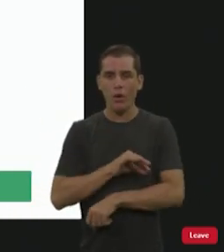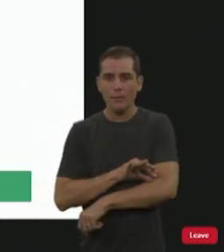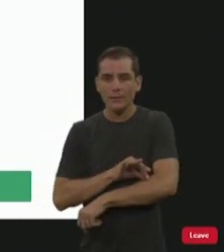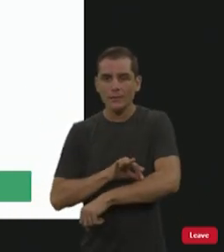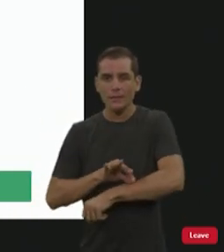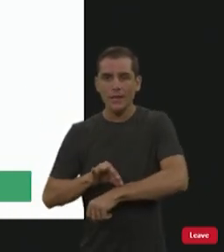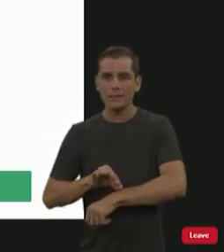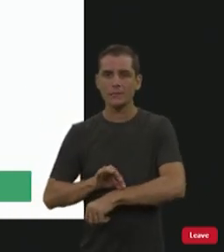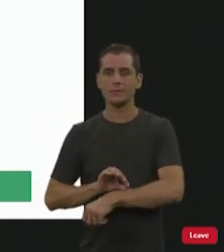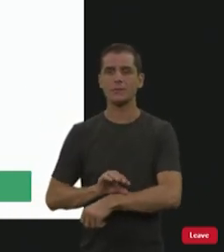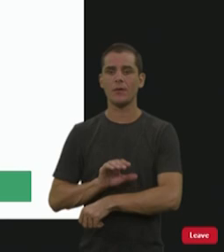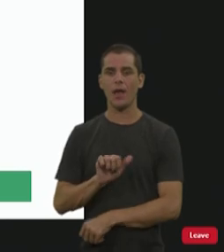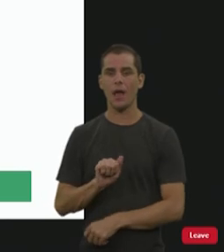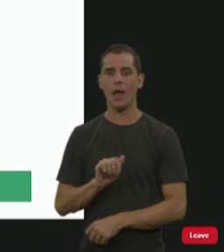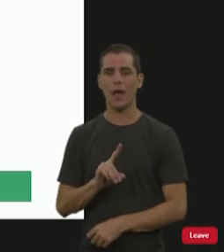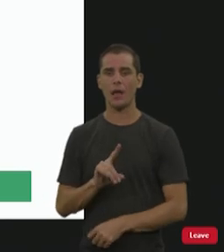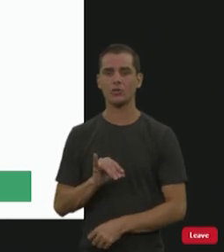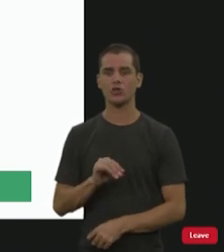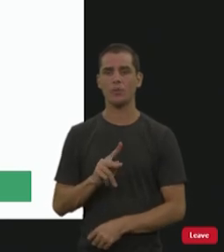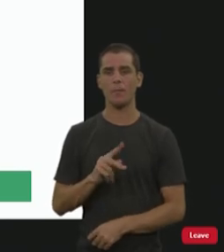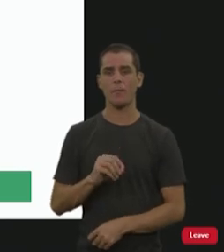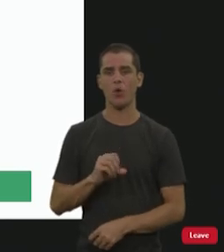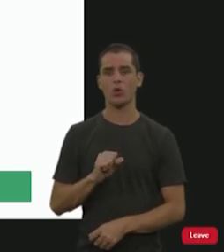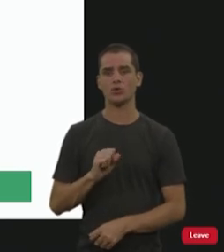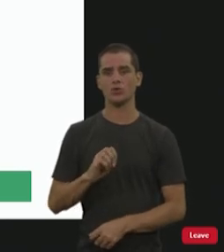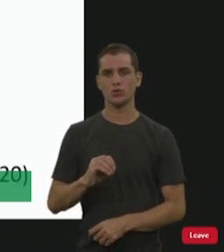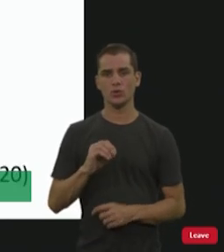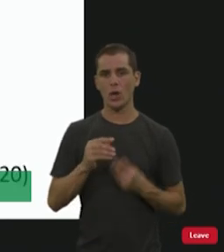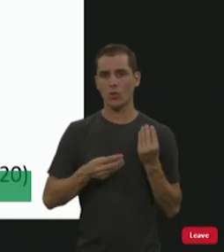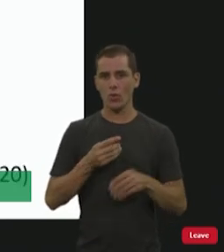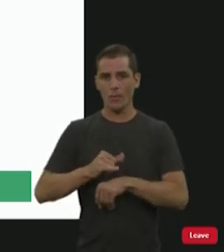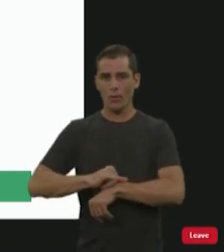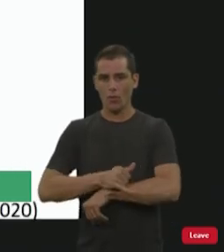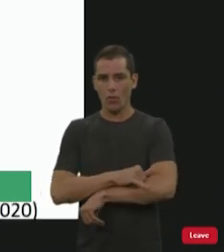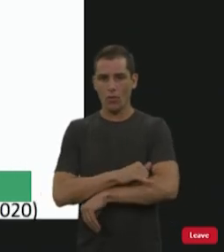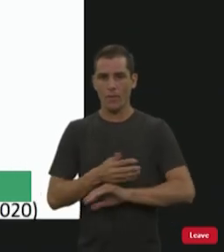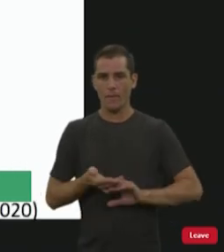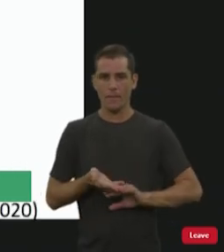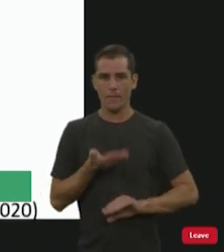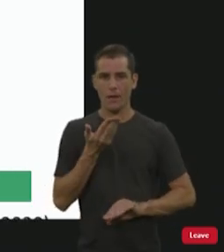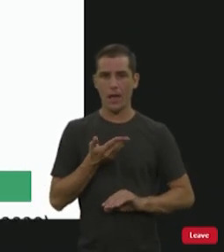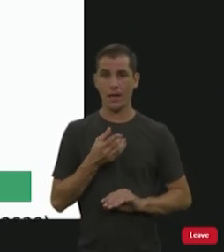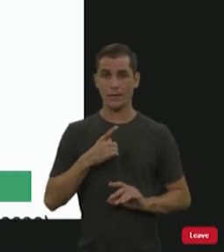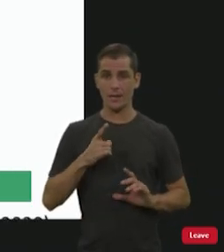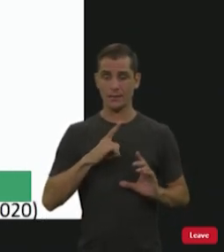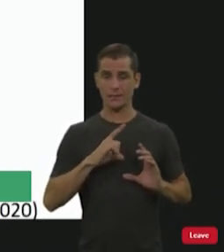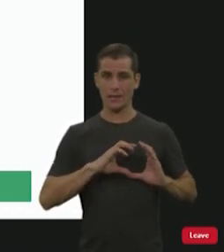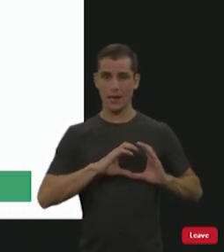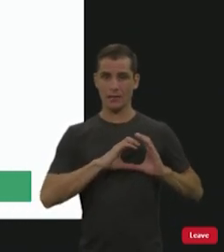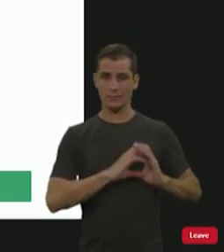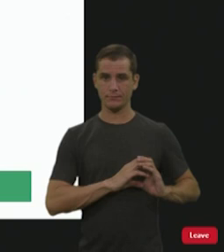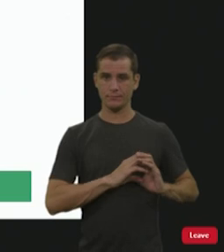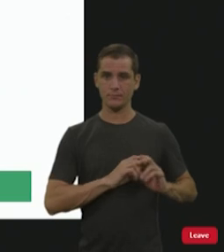células mais fortes, células gordurosas, adipócitos, células musculares e